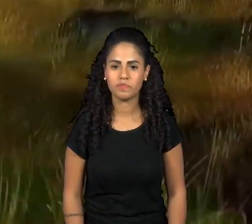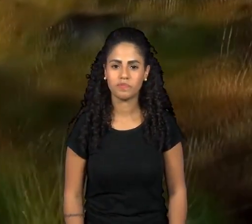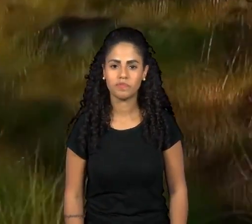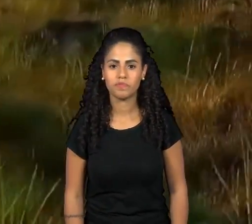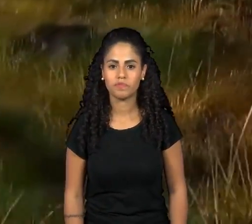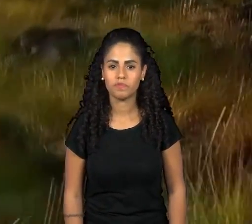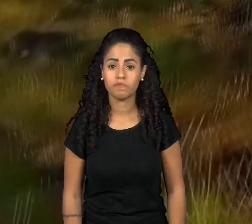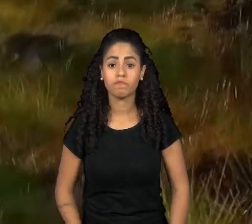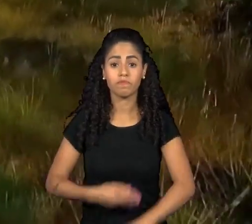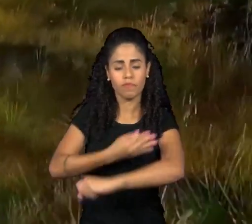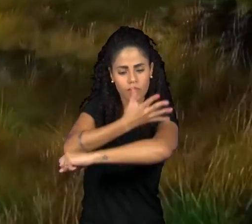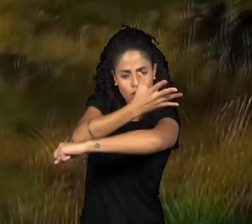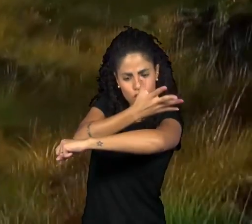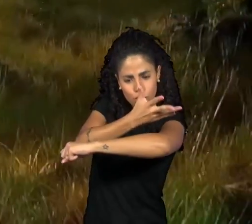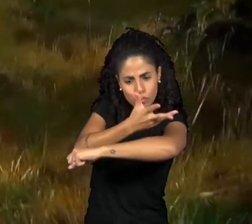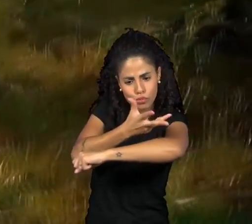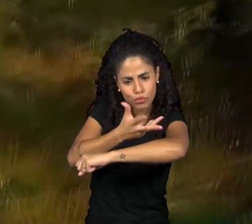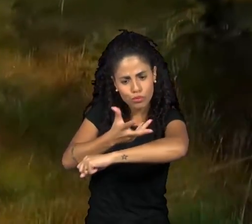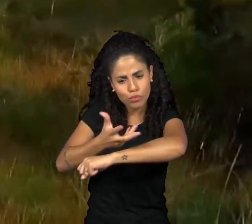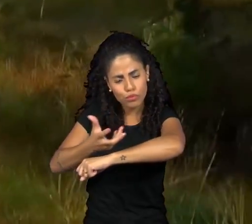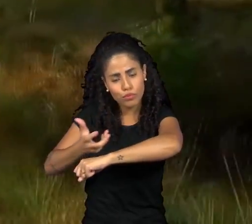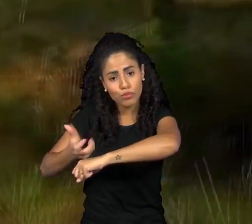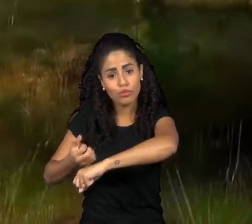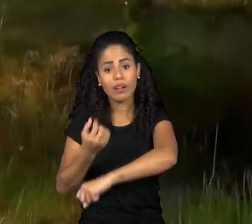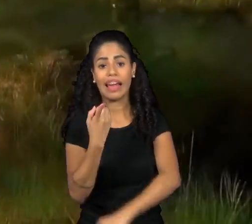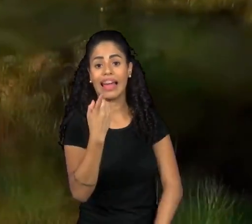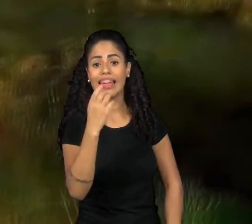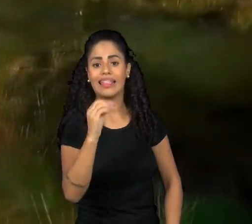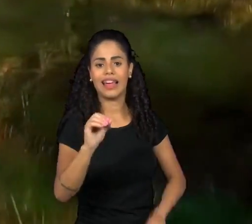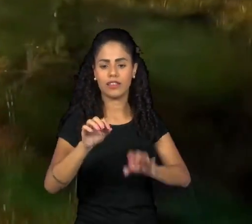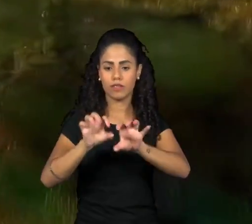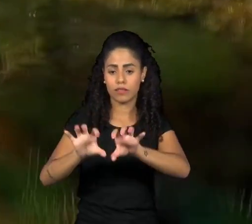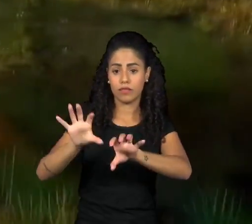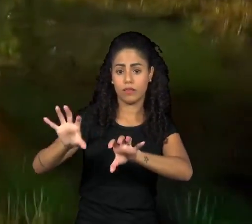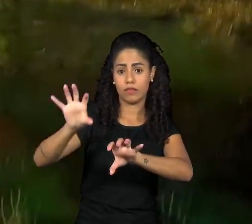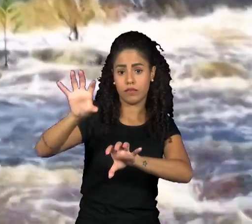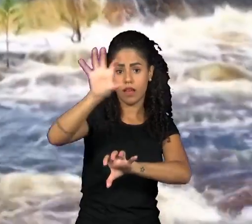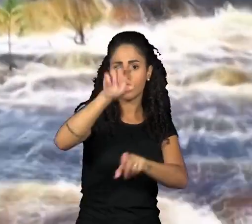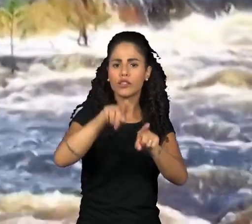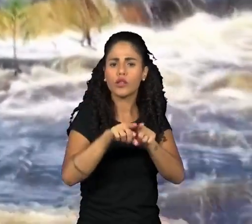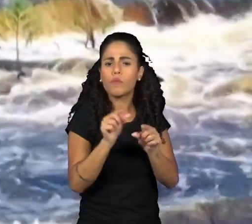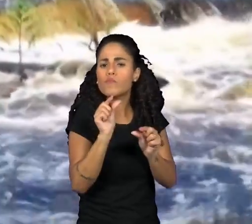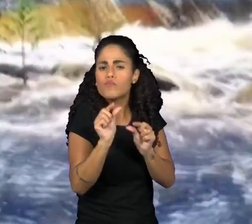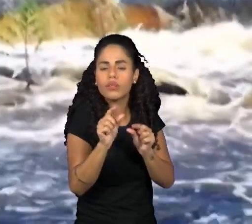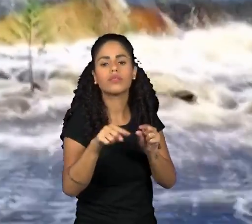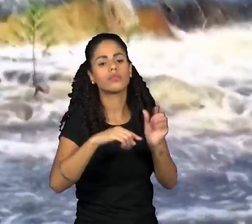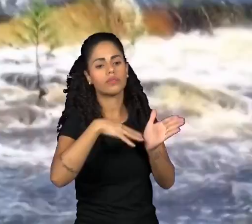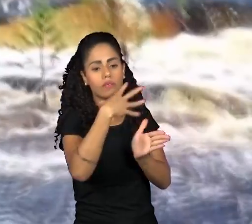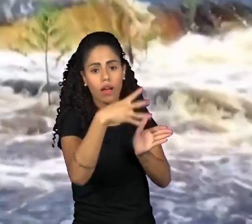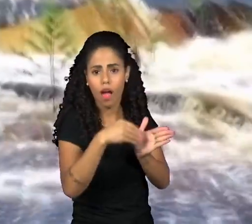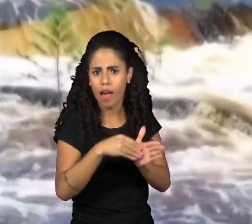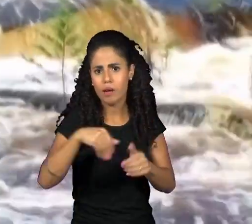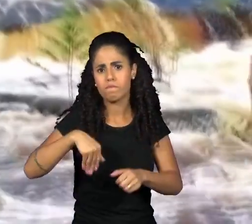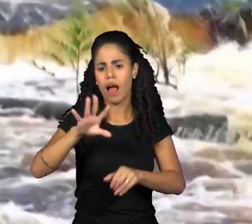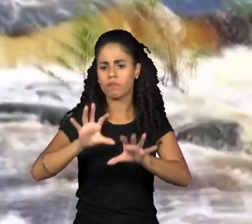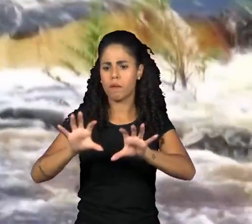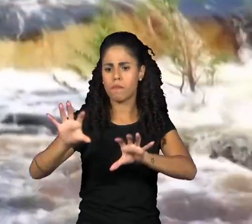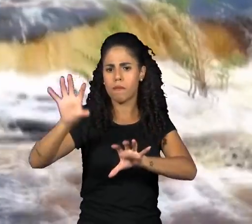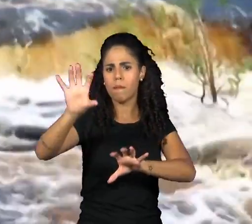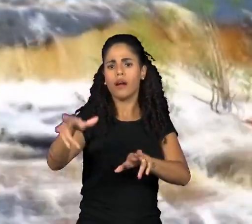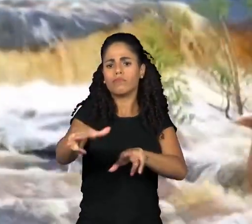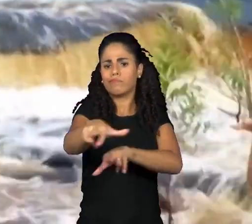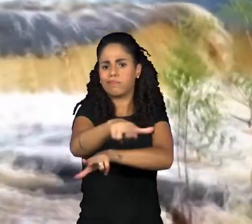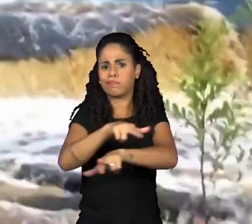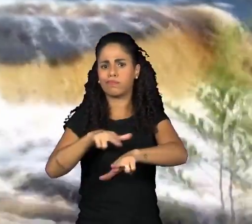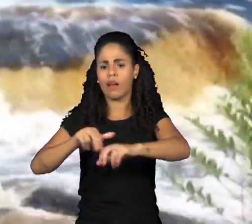O Cerrado, presente em 10 estados brasileiros e algumas áreas da Amazônia, é um dos biomas mais ricos em biodiversidade e